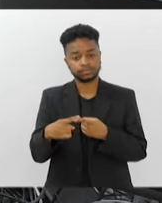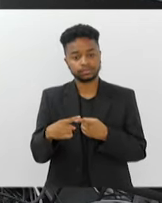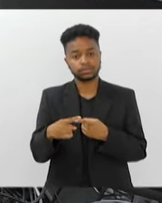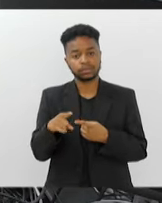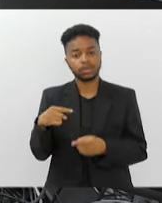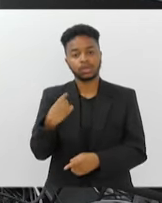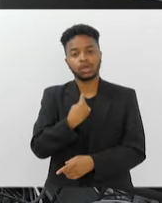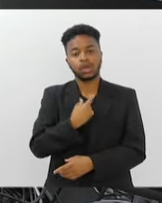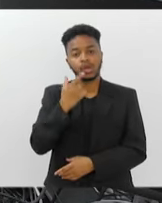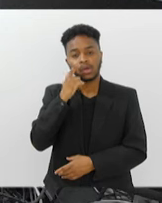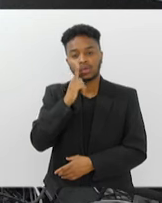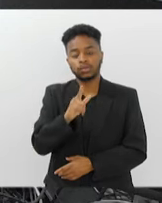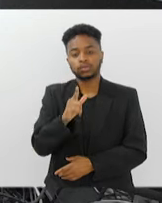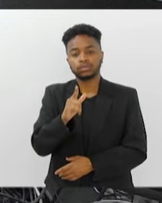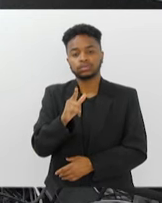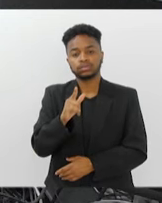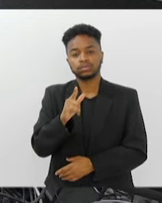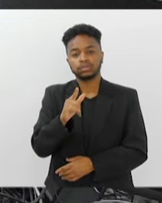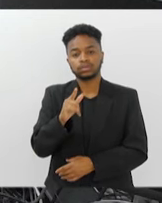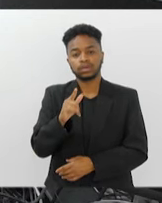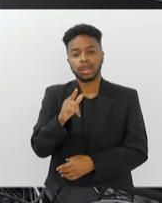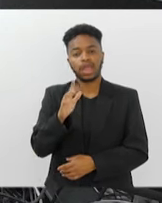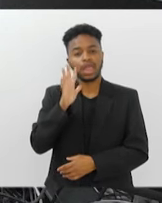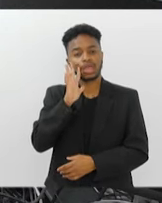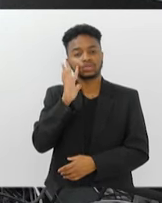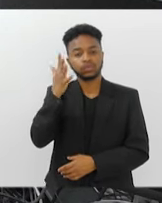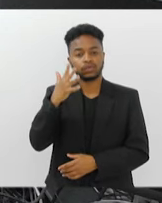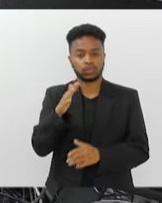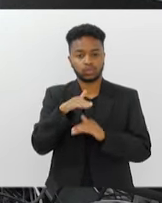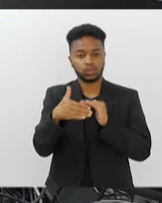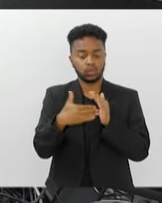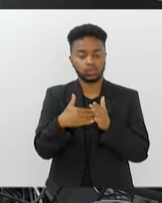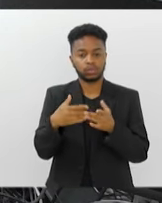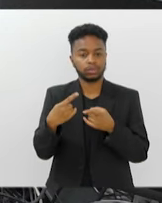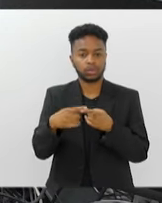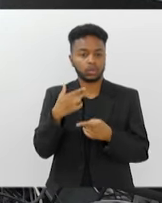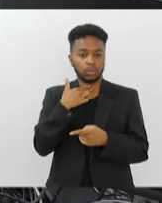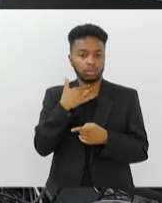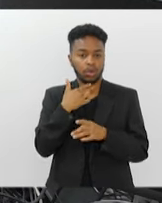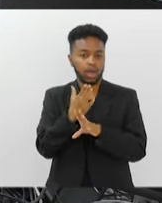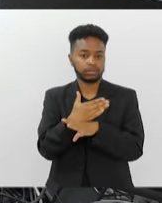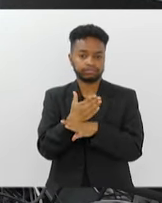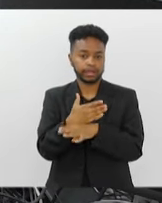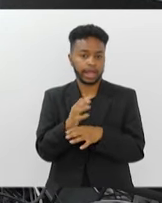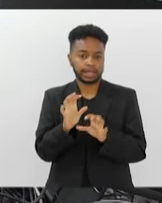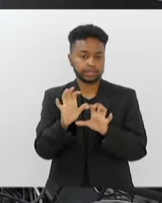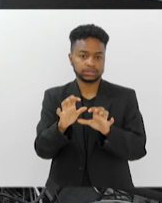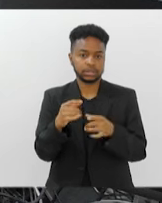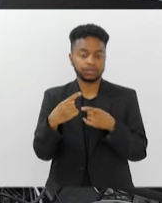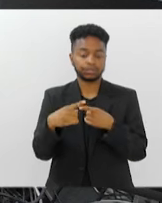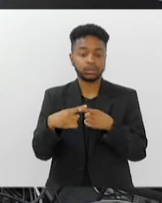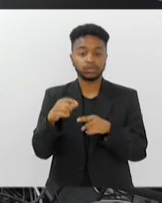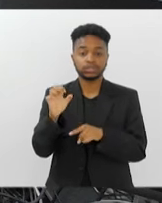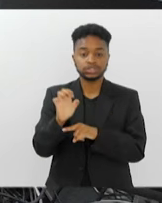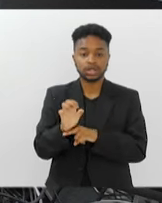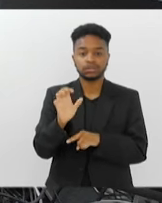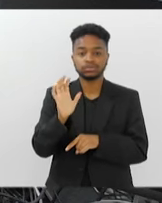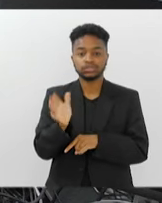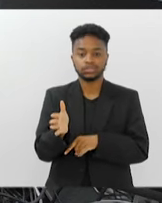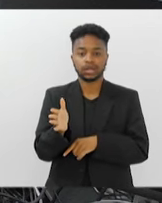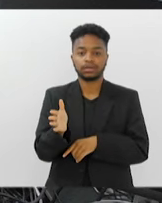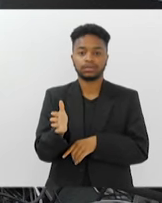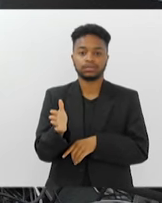todas colocar os pingos nos zis aí porque não não pode ficar assim Senão o estado que já tá em entregue né